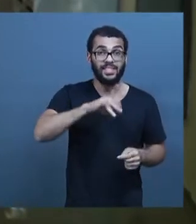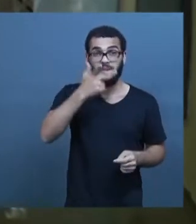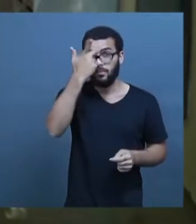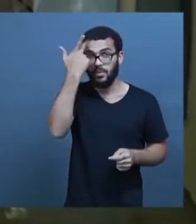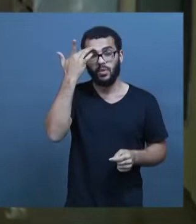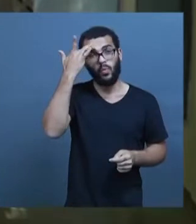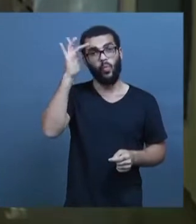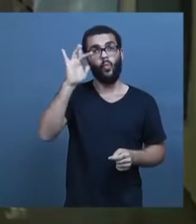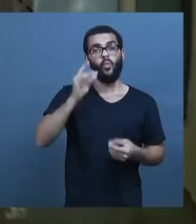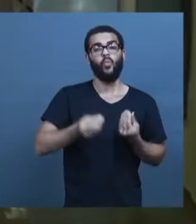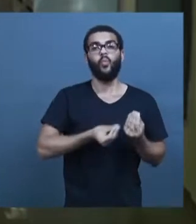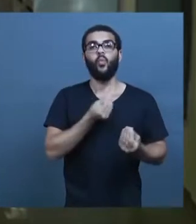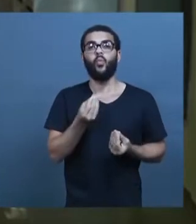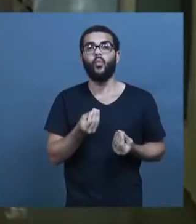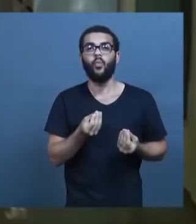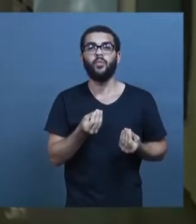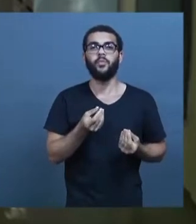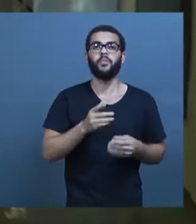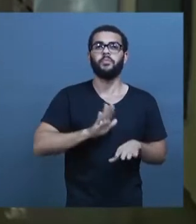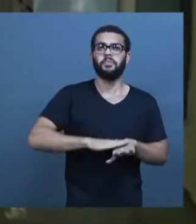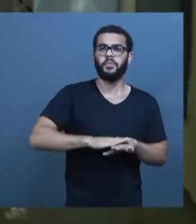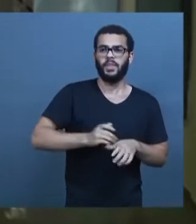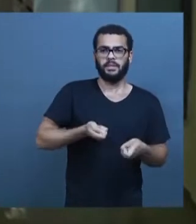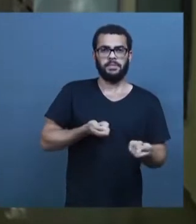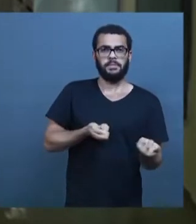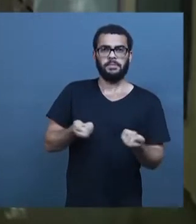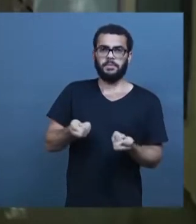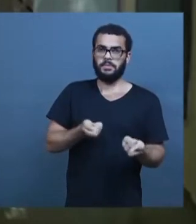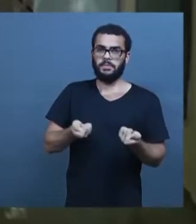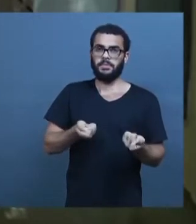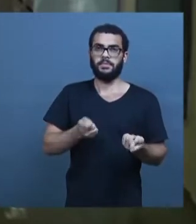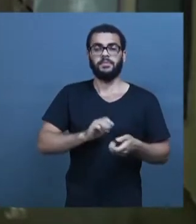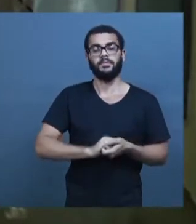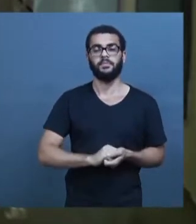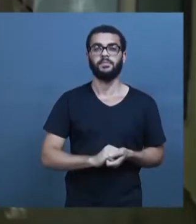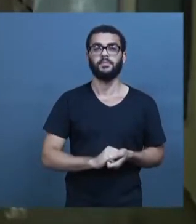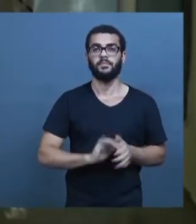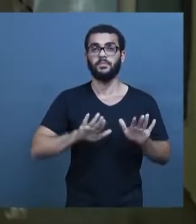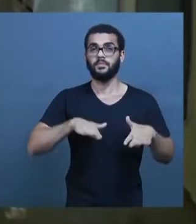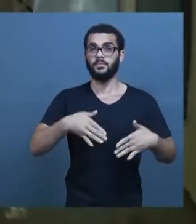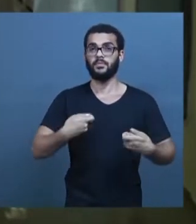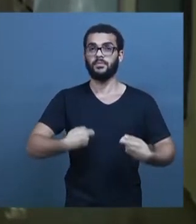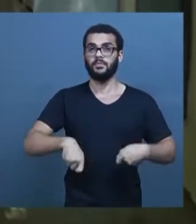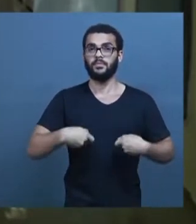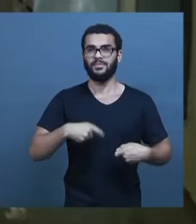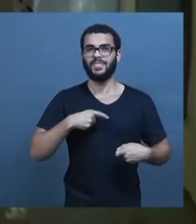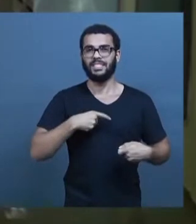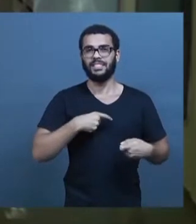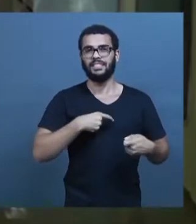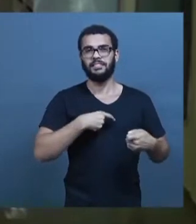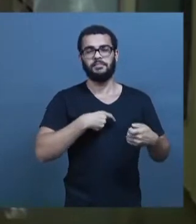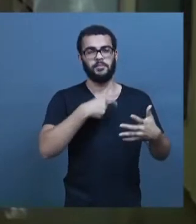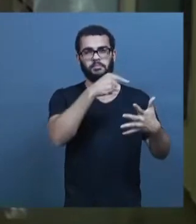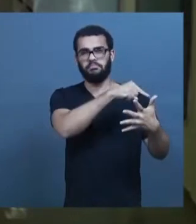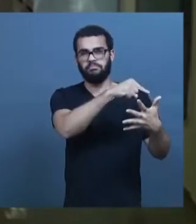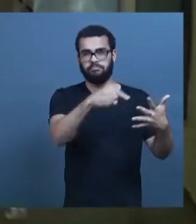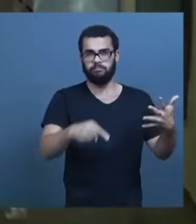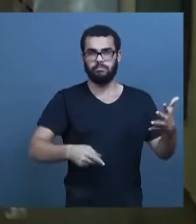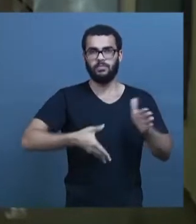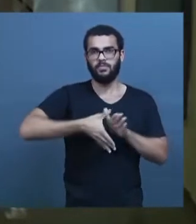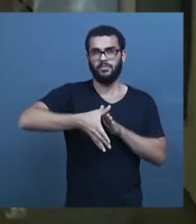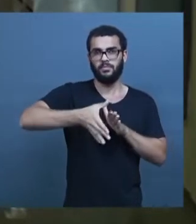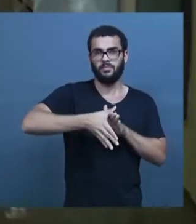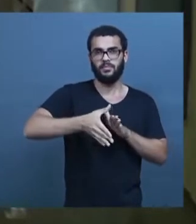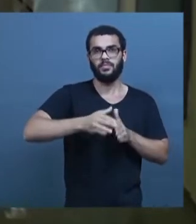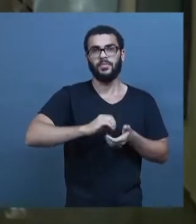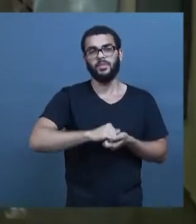que não tem um autocontrole, é melhor, né, seguir muitas recomendações que existem por aí. Na hora de sair para